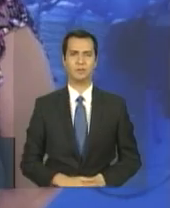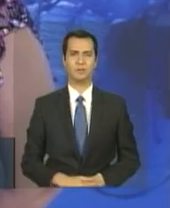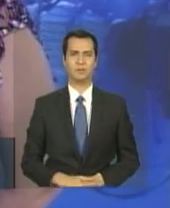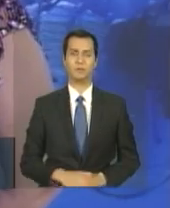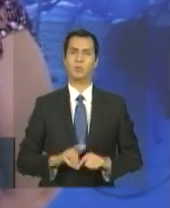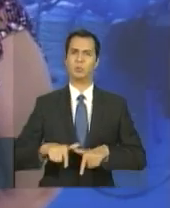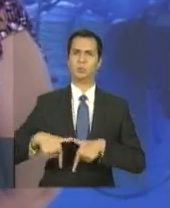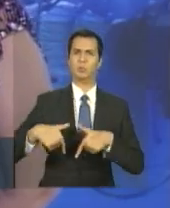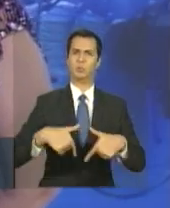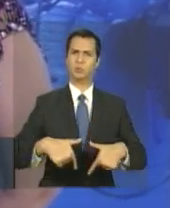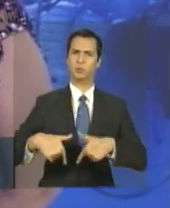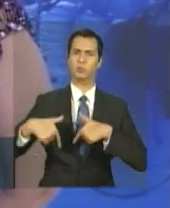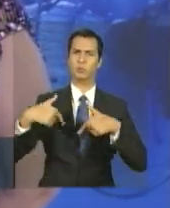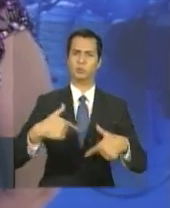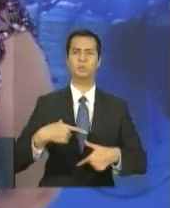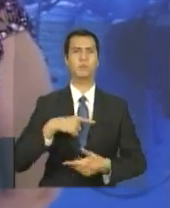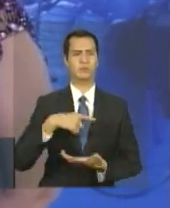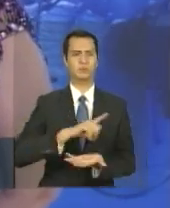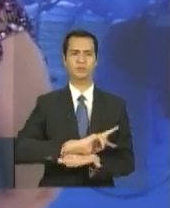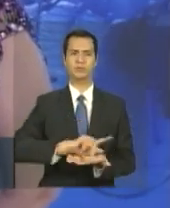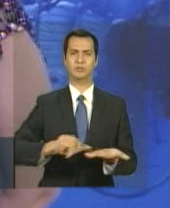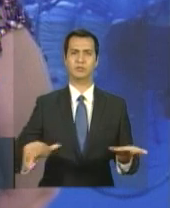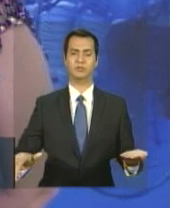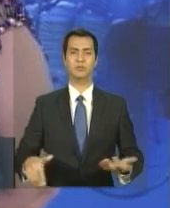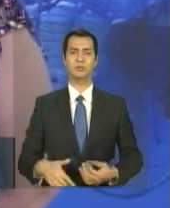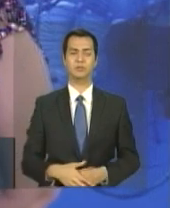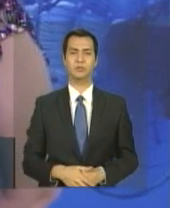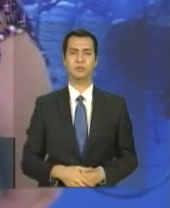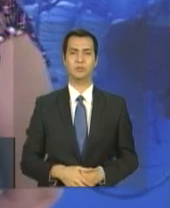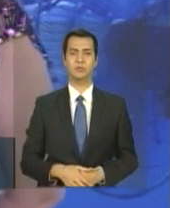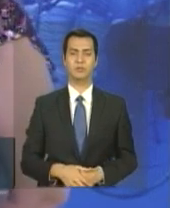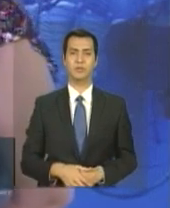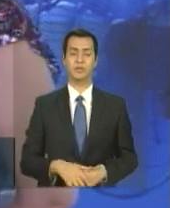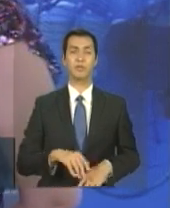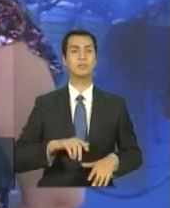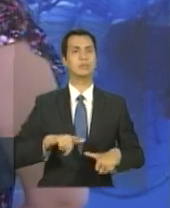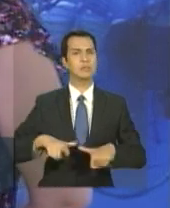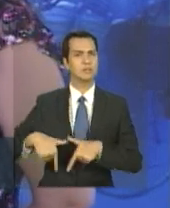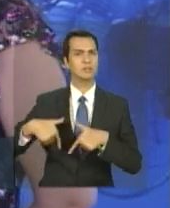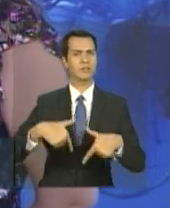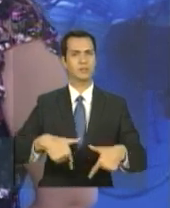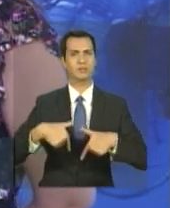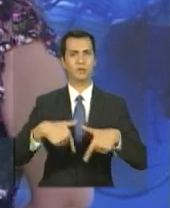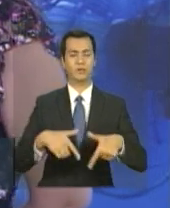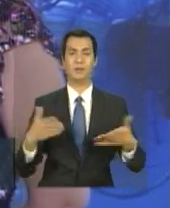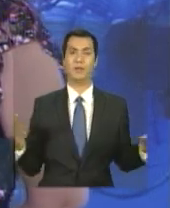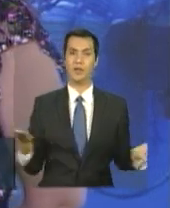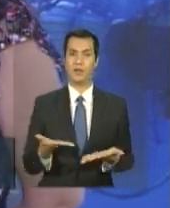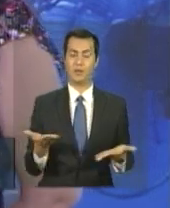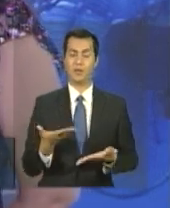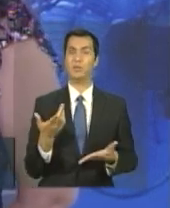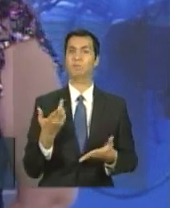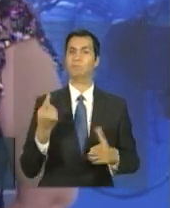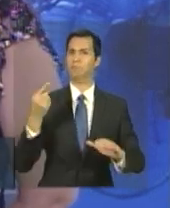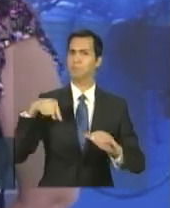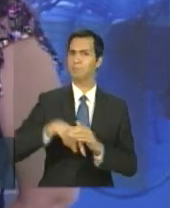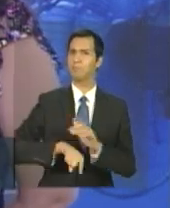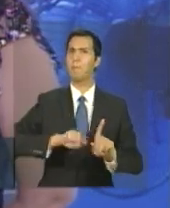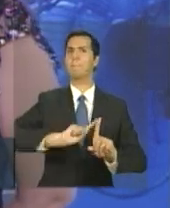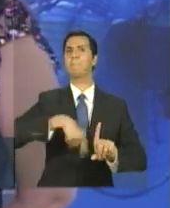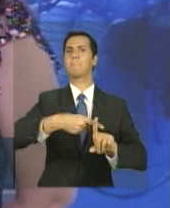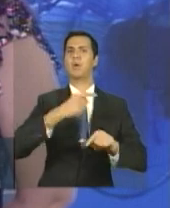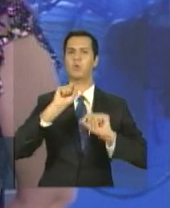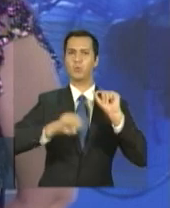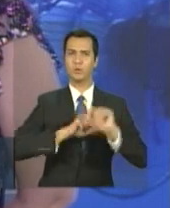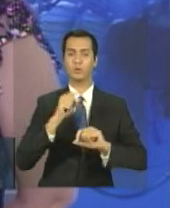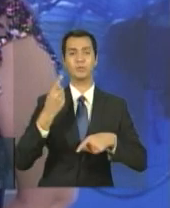São muitos os desafios, né, que, como eu já disse, esses desafios eles são agora agravados tanto pela